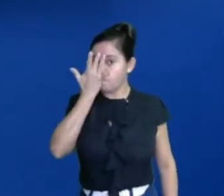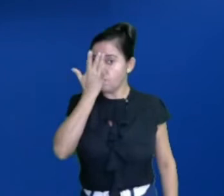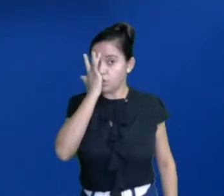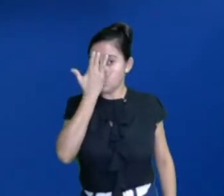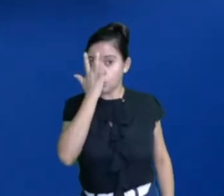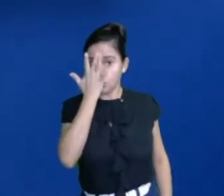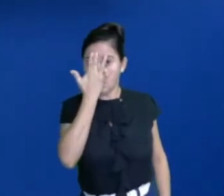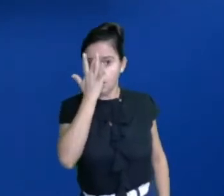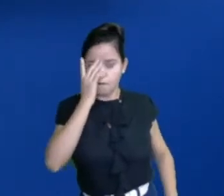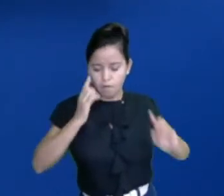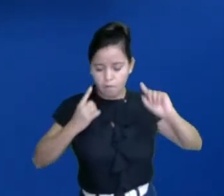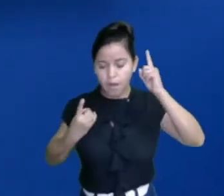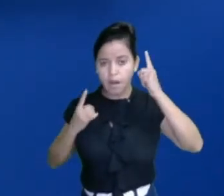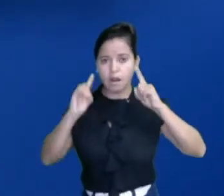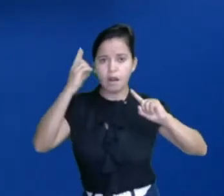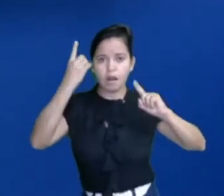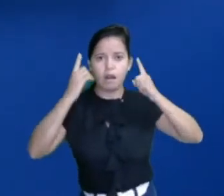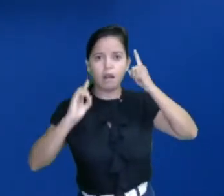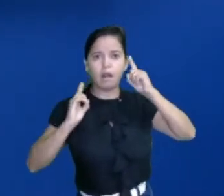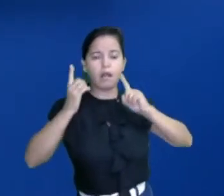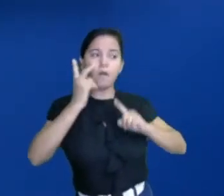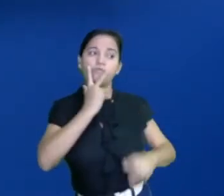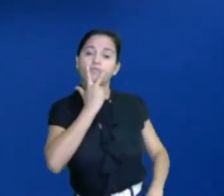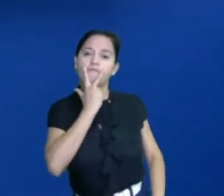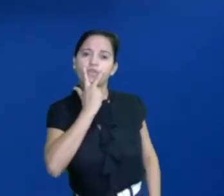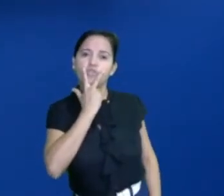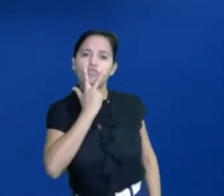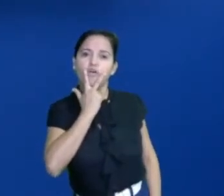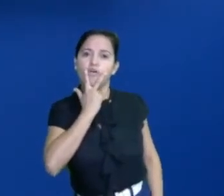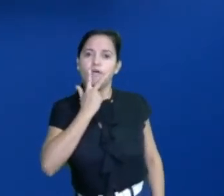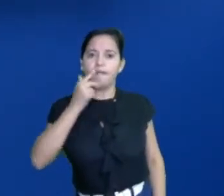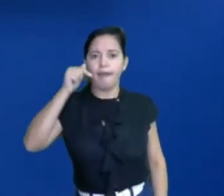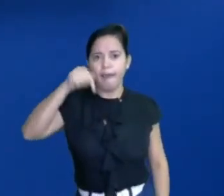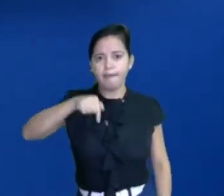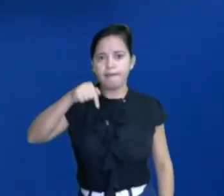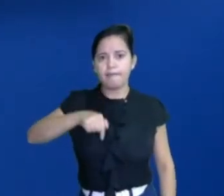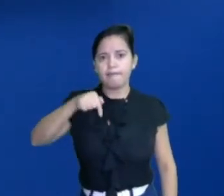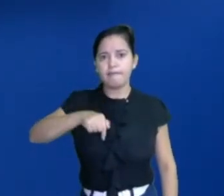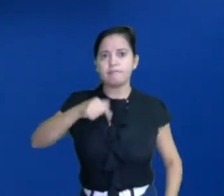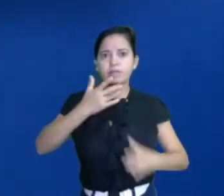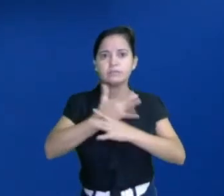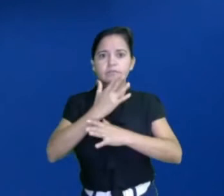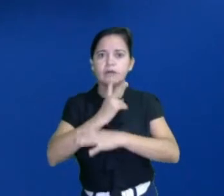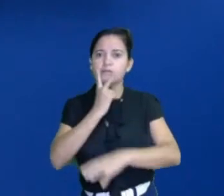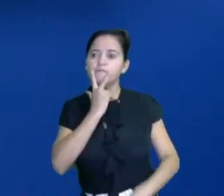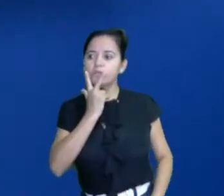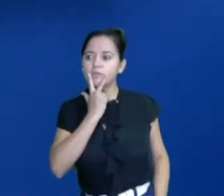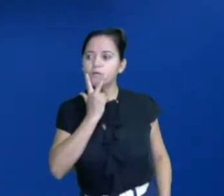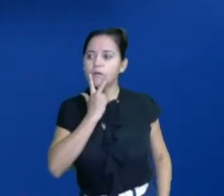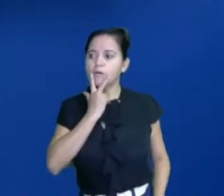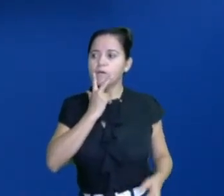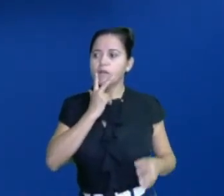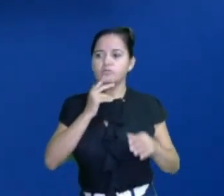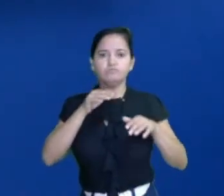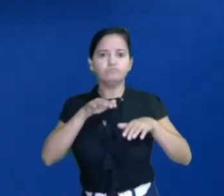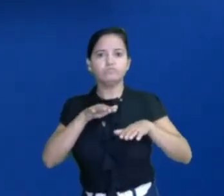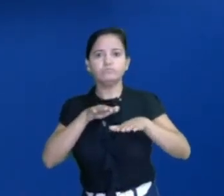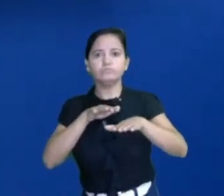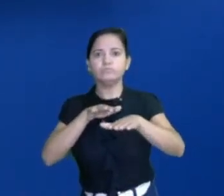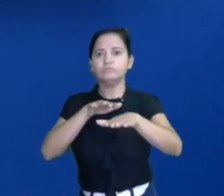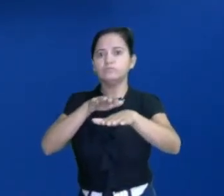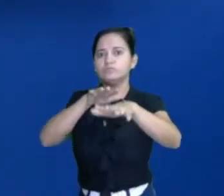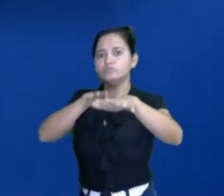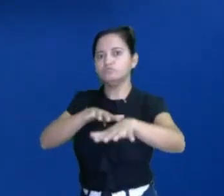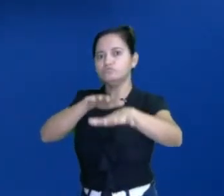Vitória? Os desfiles dos bichos, né, que tem aqui em Vitória. Assim também no São